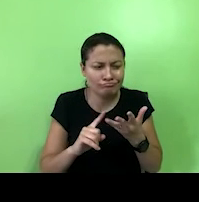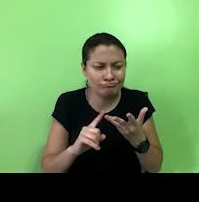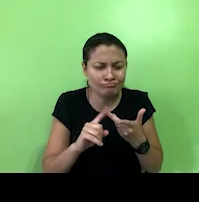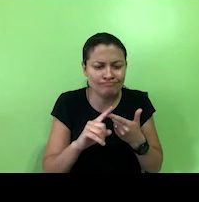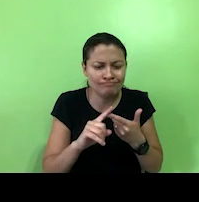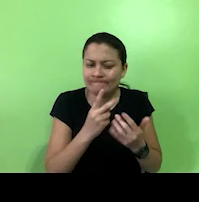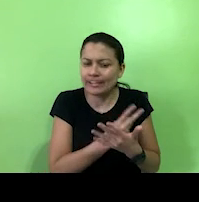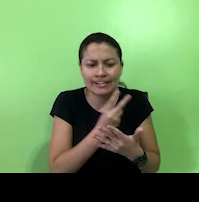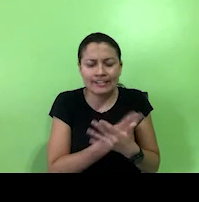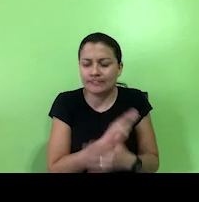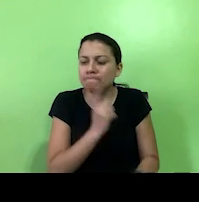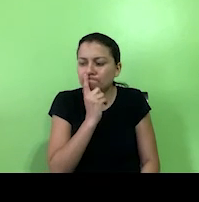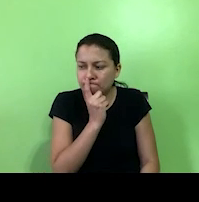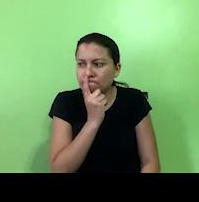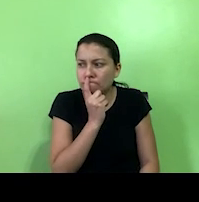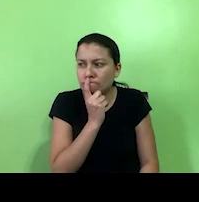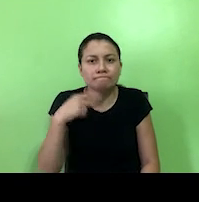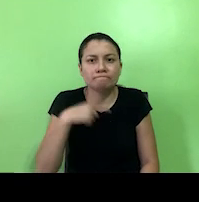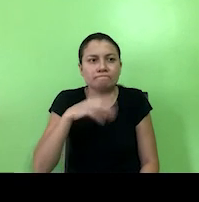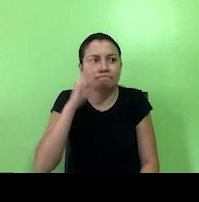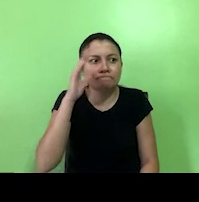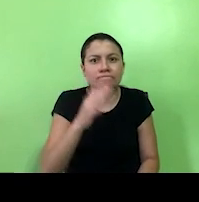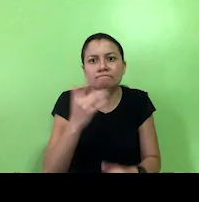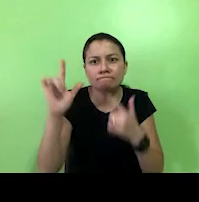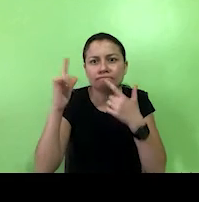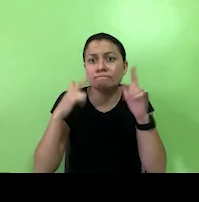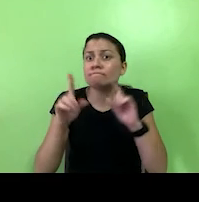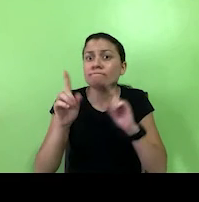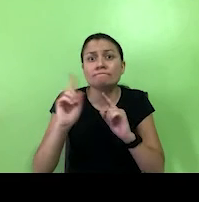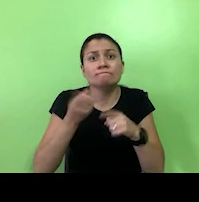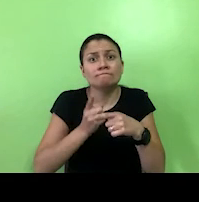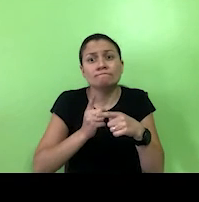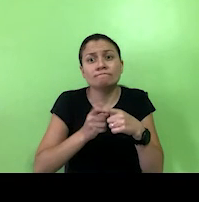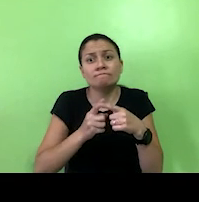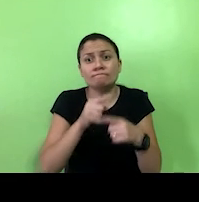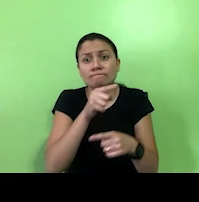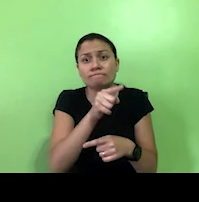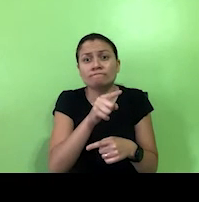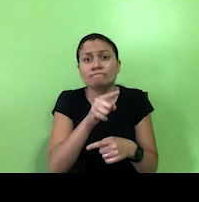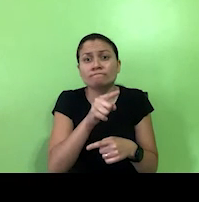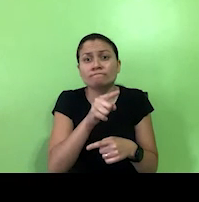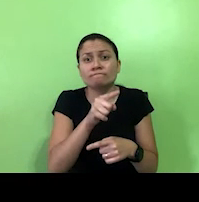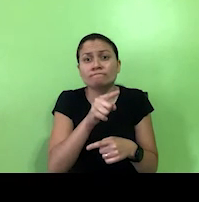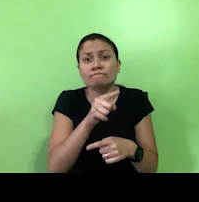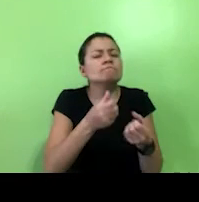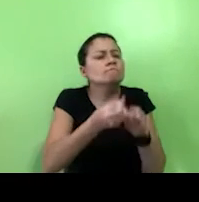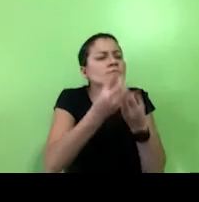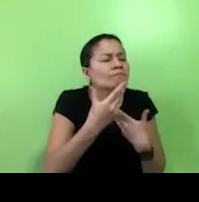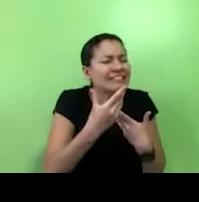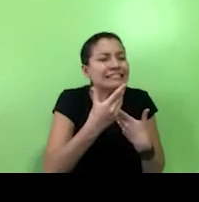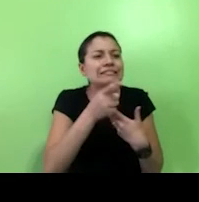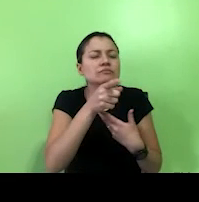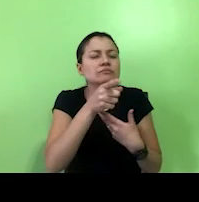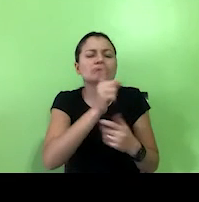vá direto para a coleta de dados, porque pode ser que os primeiros dados a serem coletados, de alguma maneira, vão acabar se